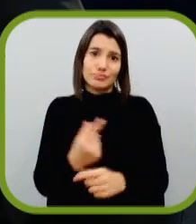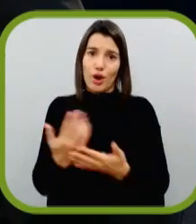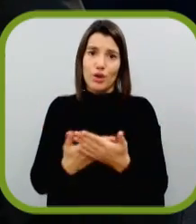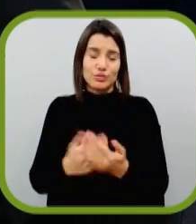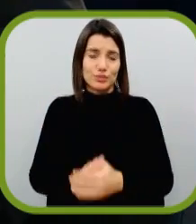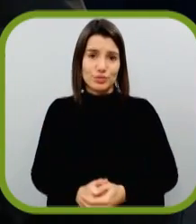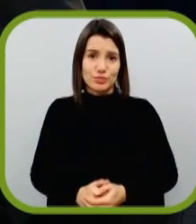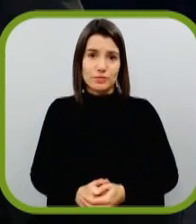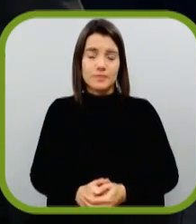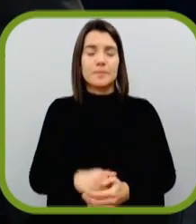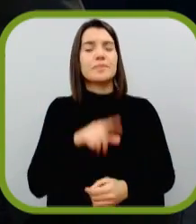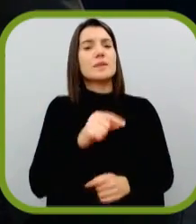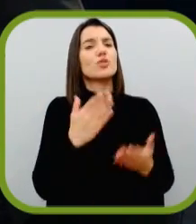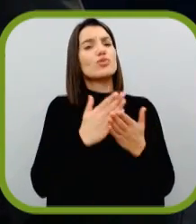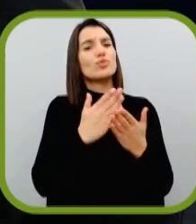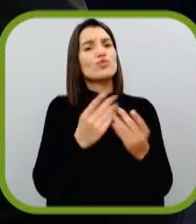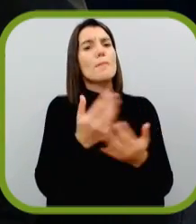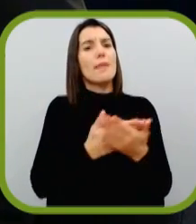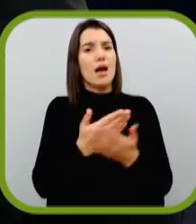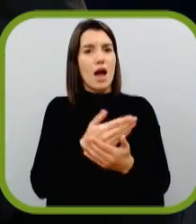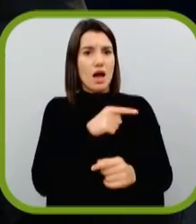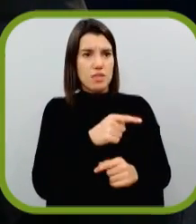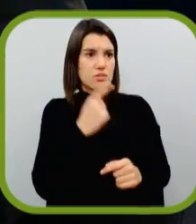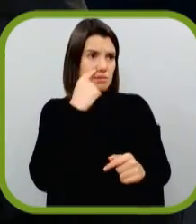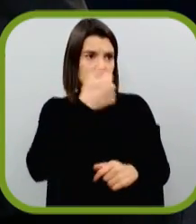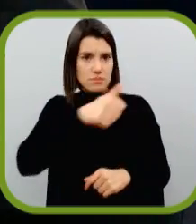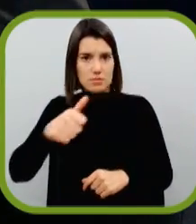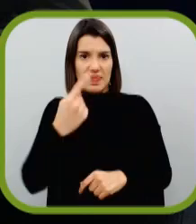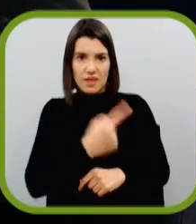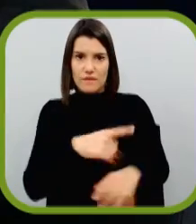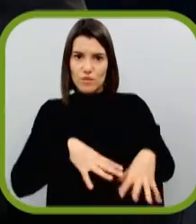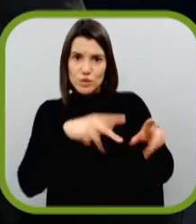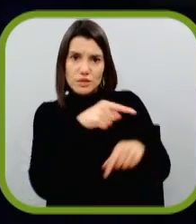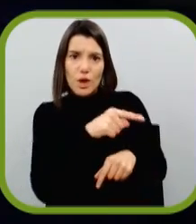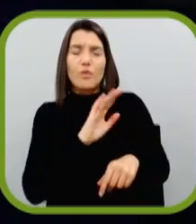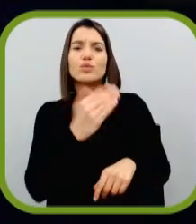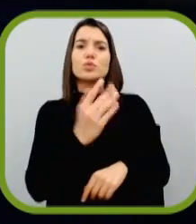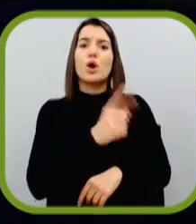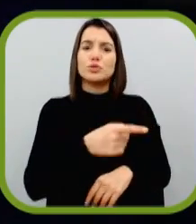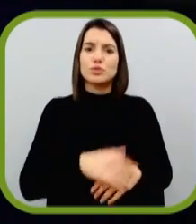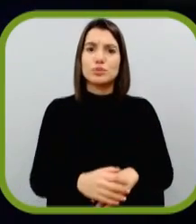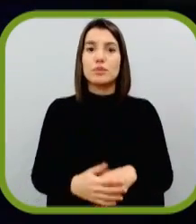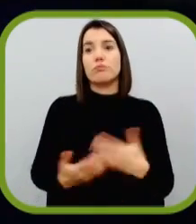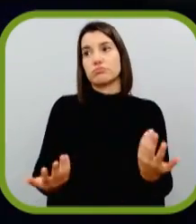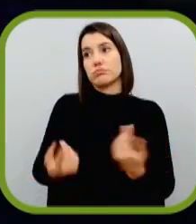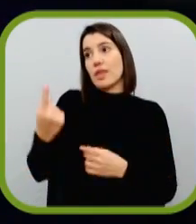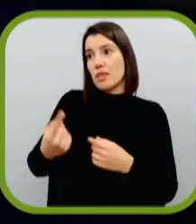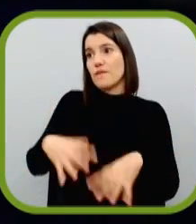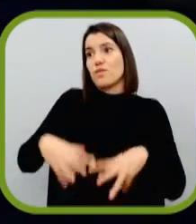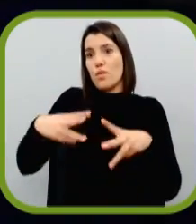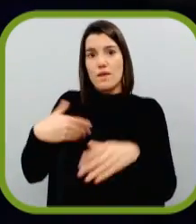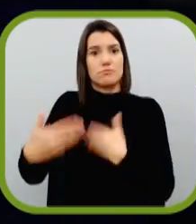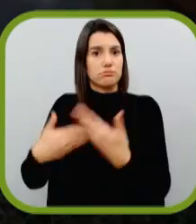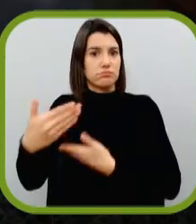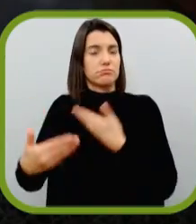o negócio. E os próprios estudos de mercado devem evoluir? Qual é que é o futuro? O futuro, eles devem evoluir, eles